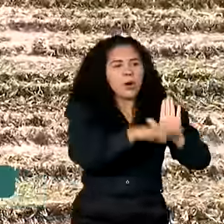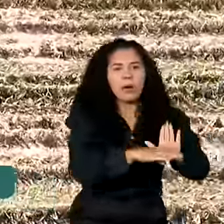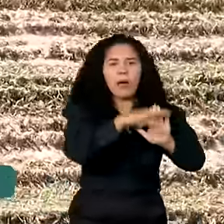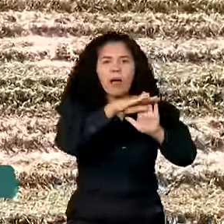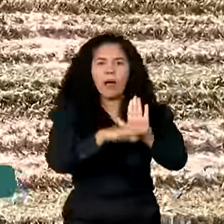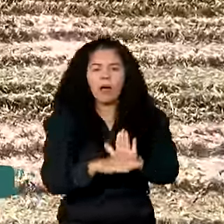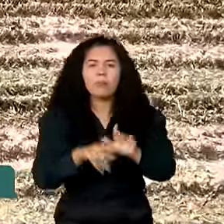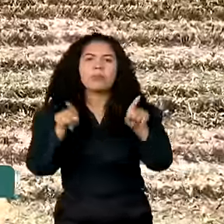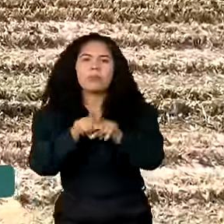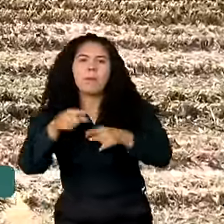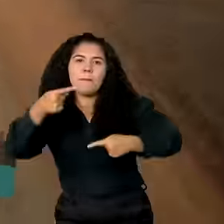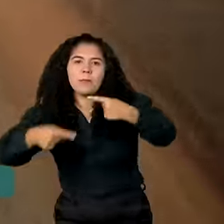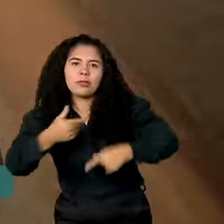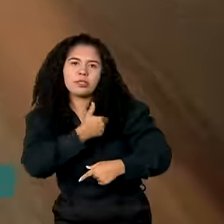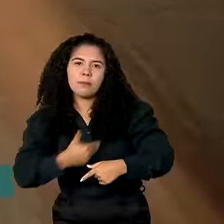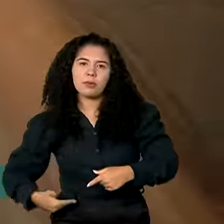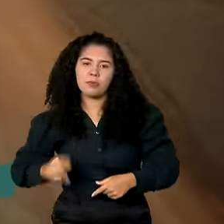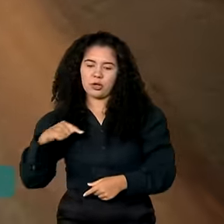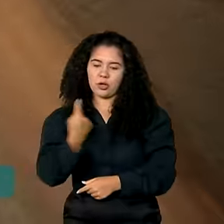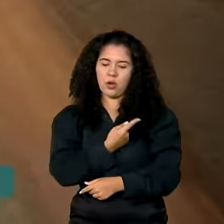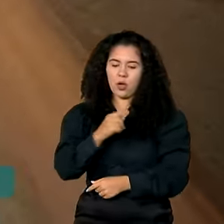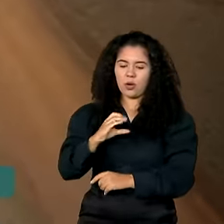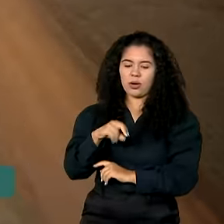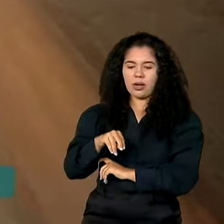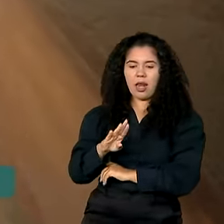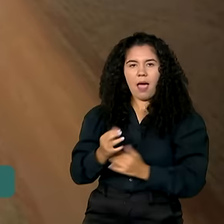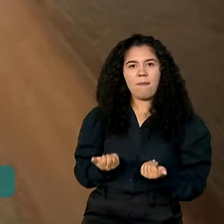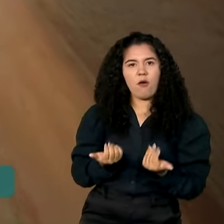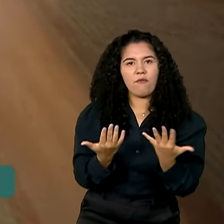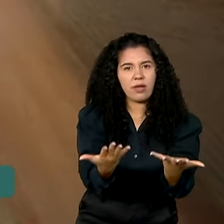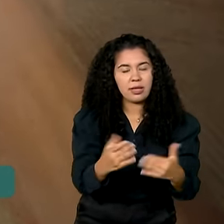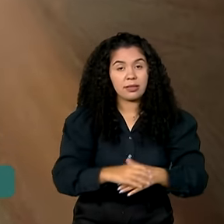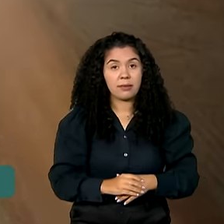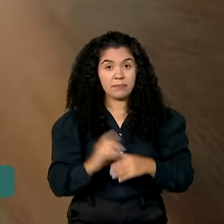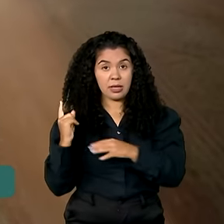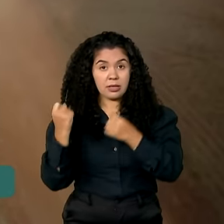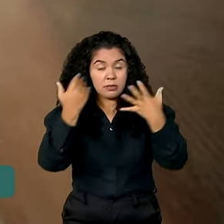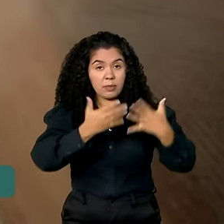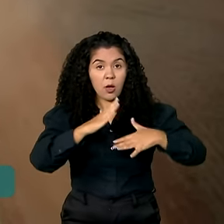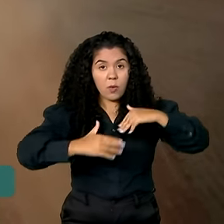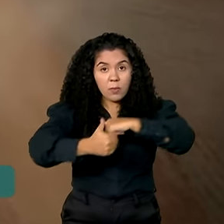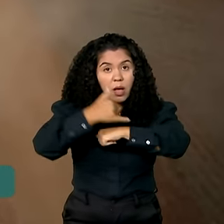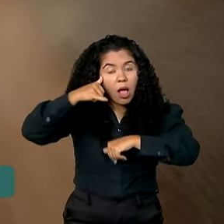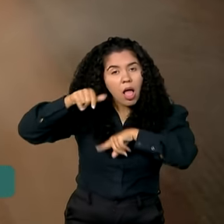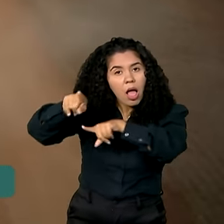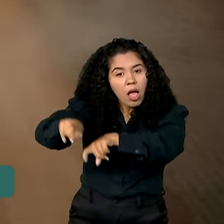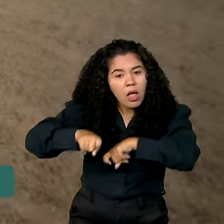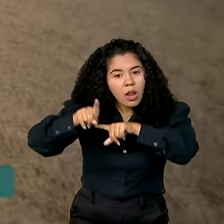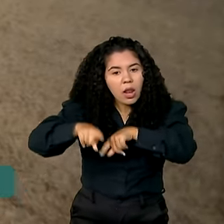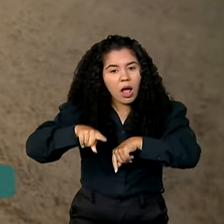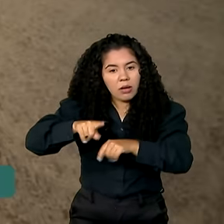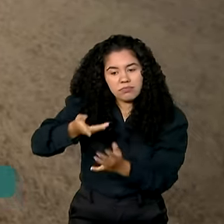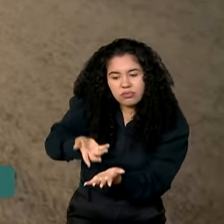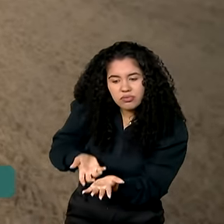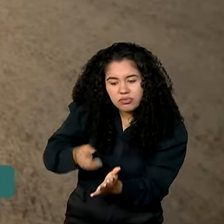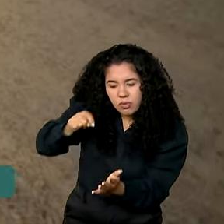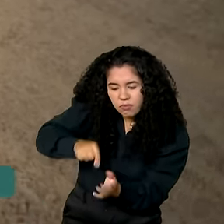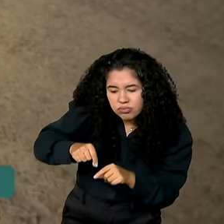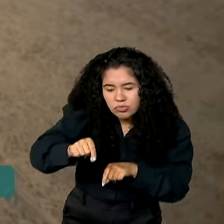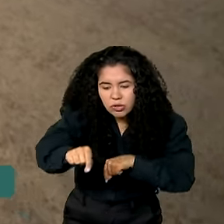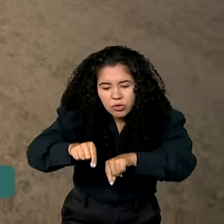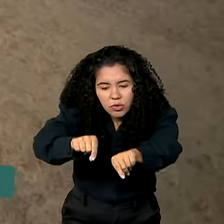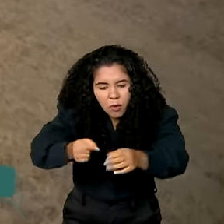públicas que a Conab vem ofertando. No geral, os agricultores deverão semear 81,4